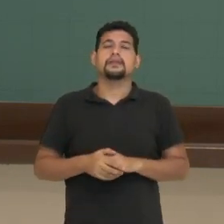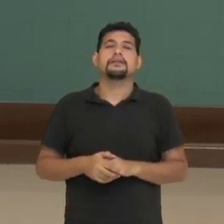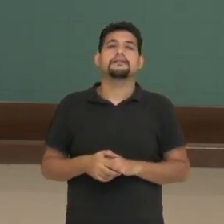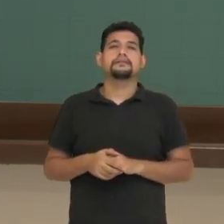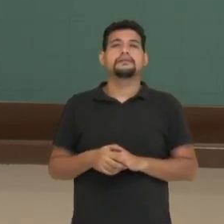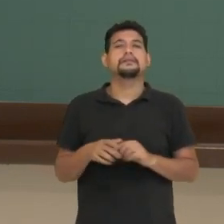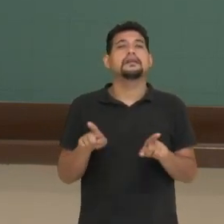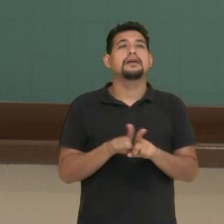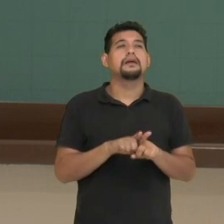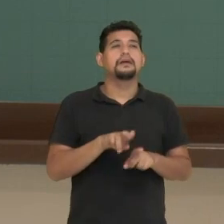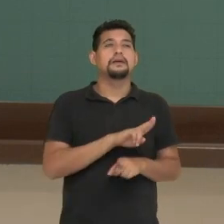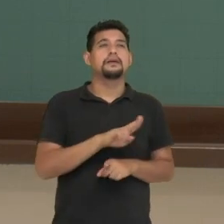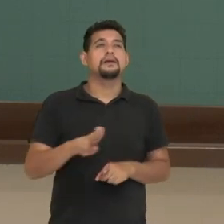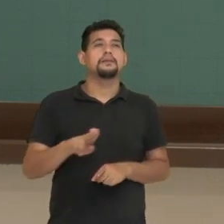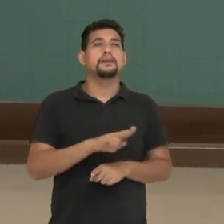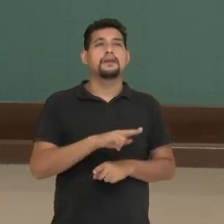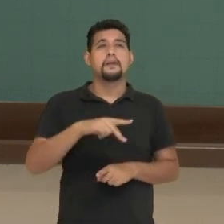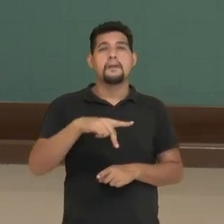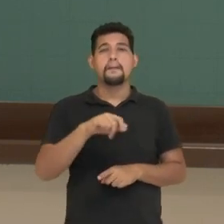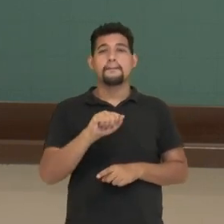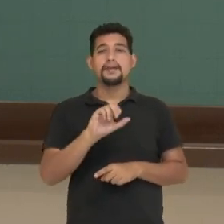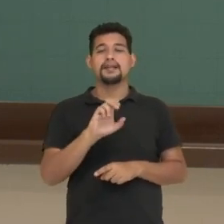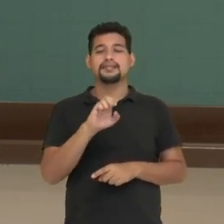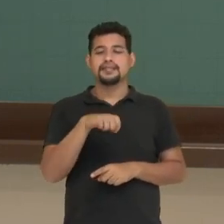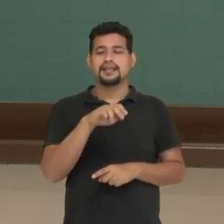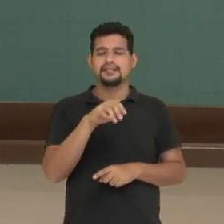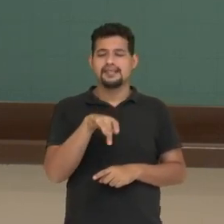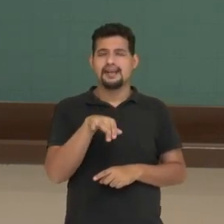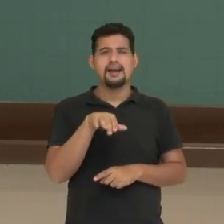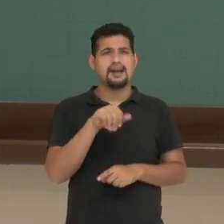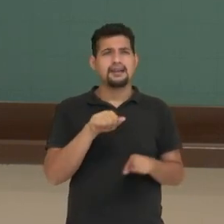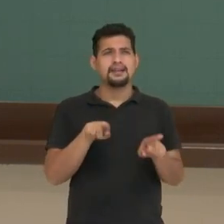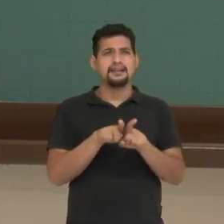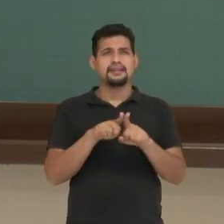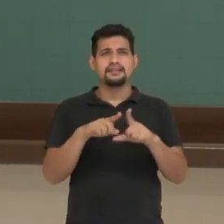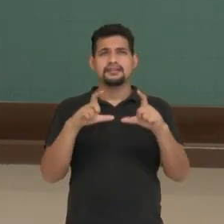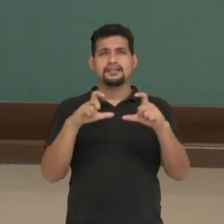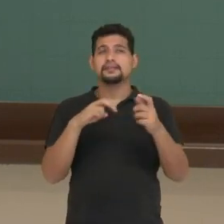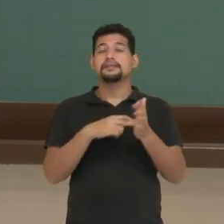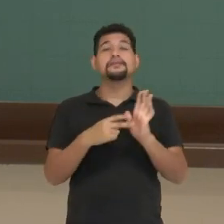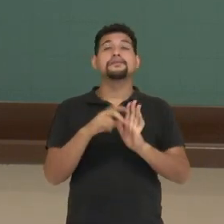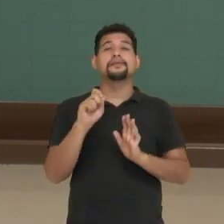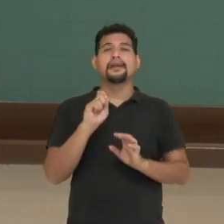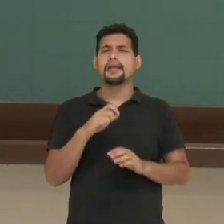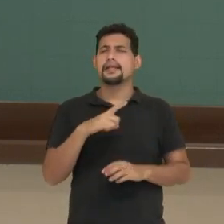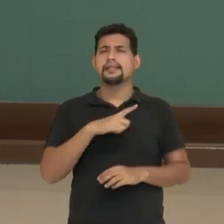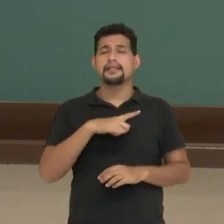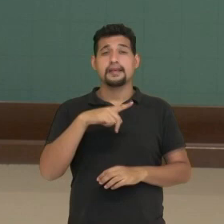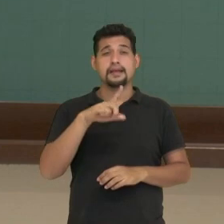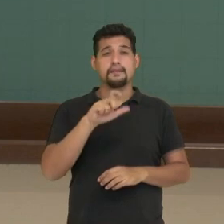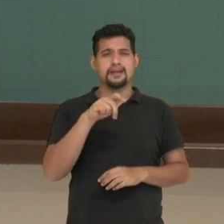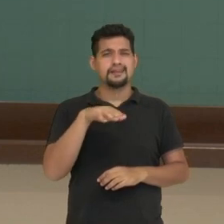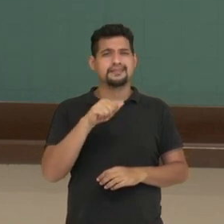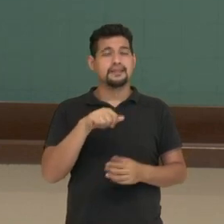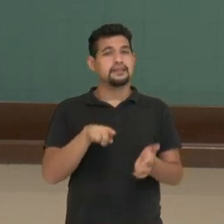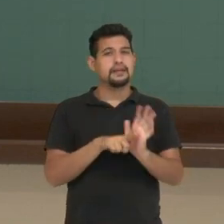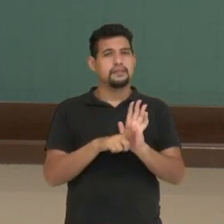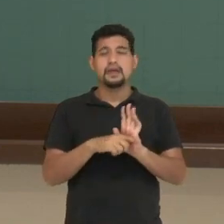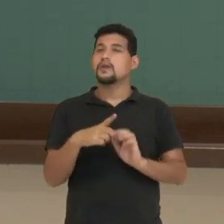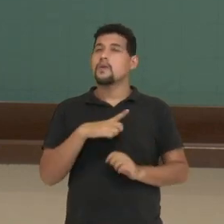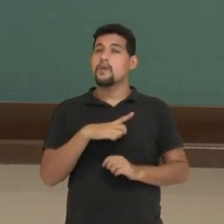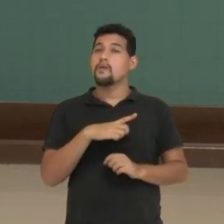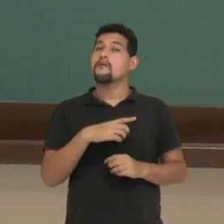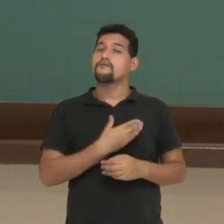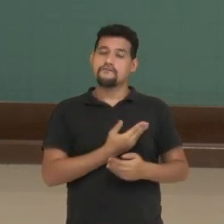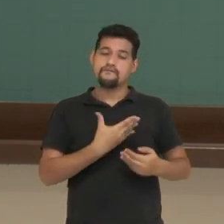o placentália, né, a figura ficou na frente, mas é a presença da placenta que o bebê ele vai ficar ali